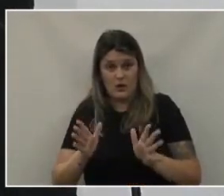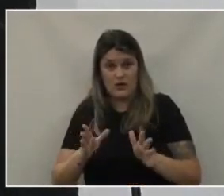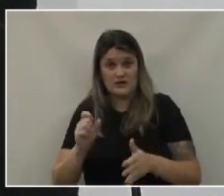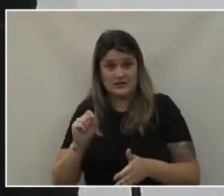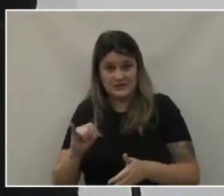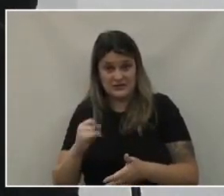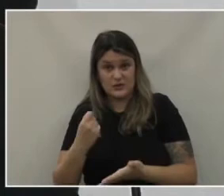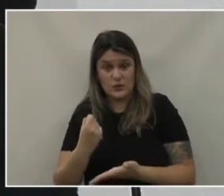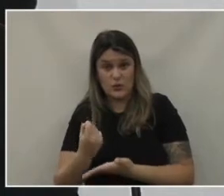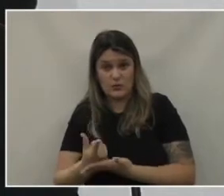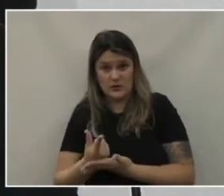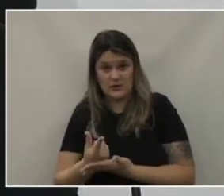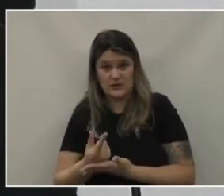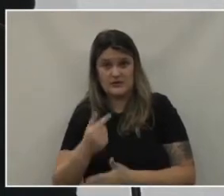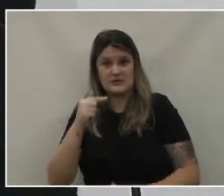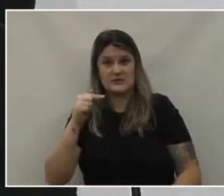R$